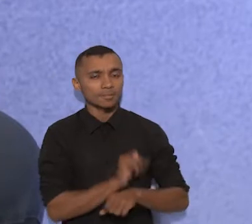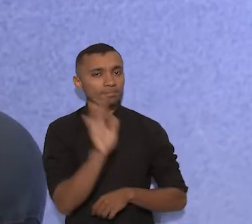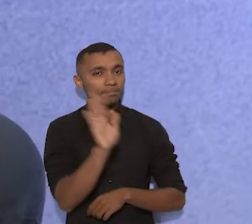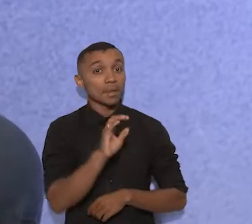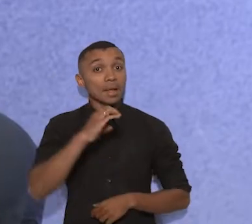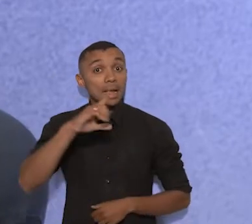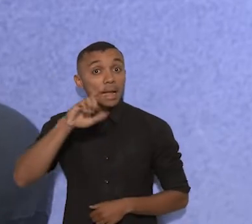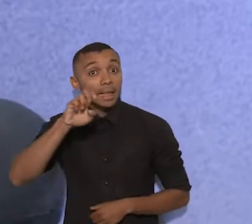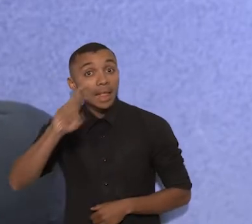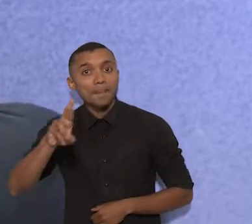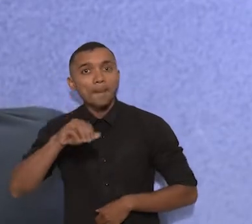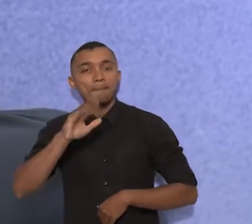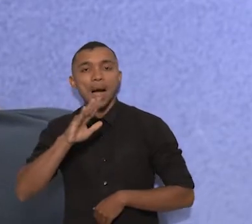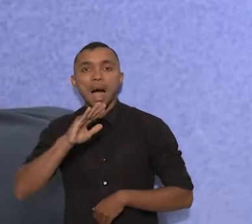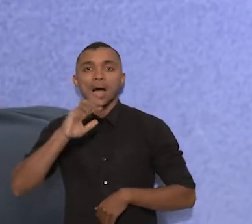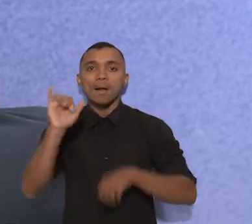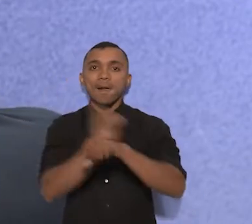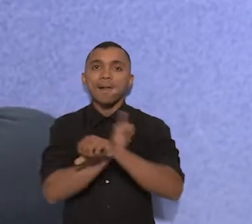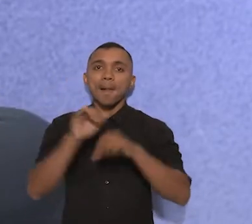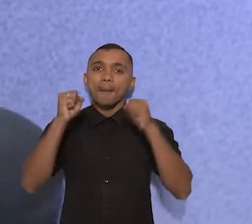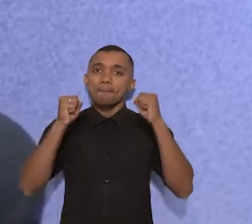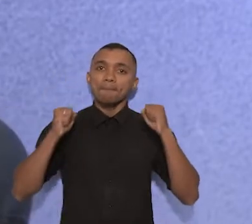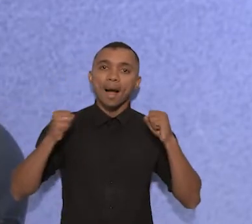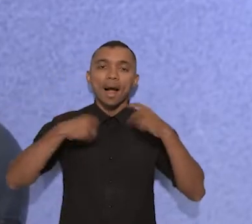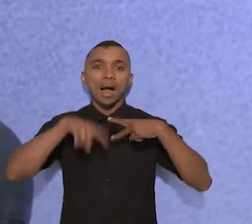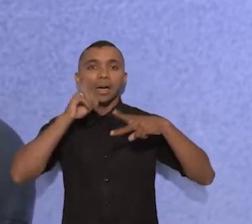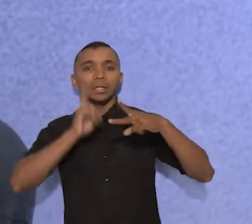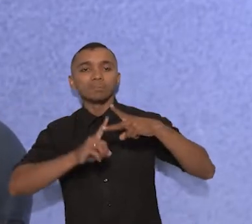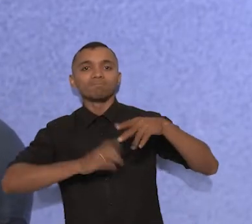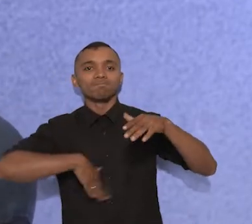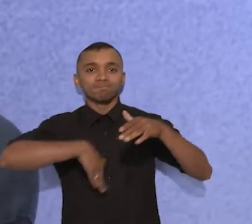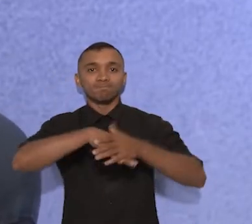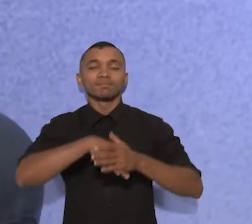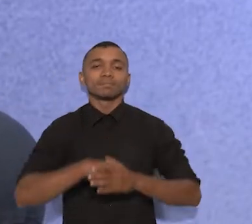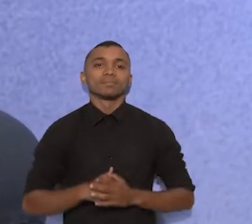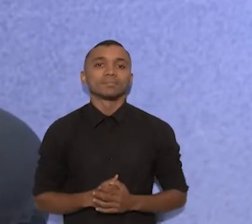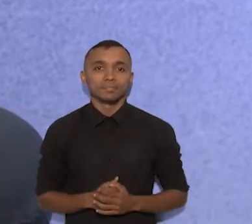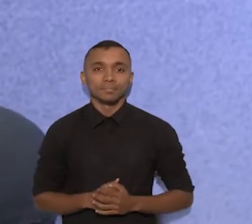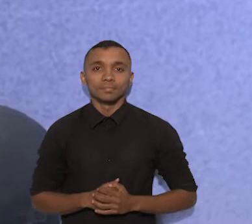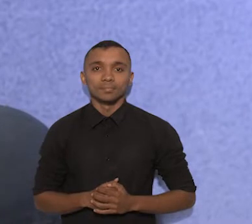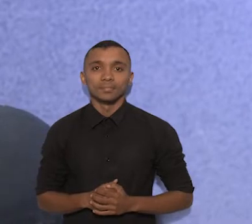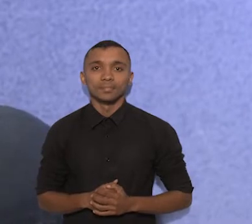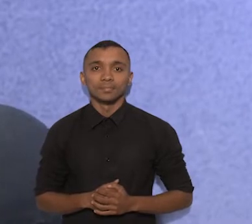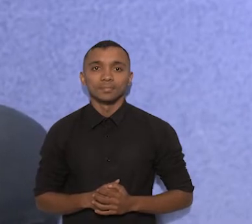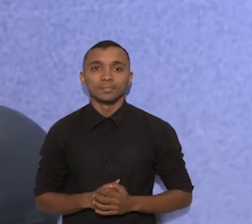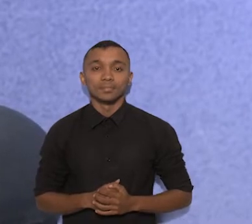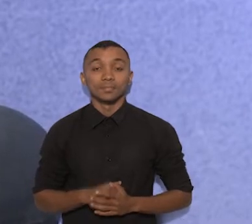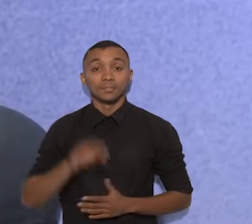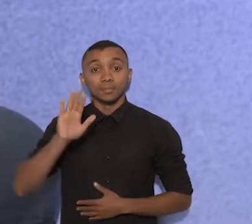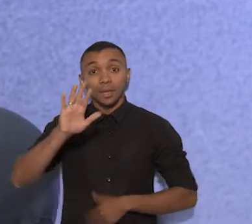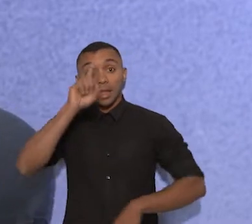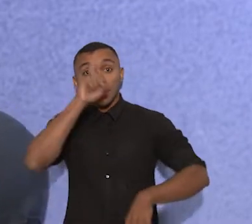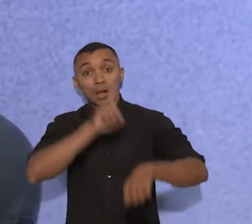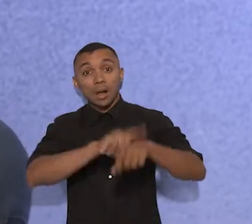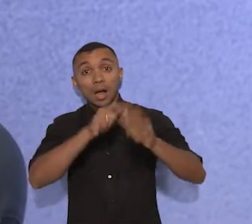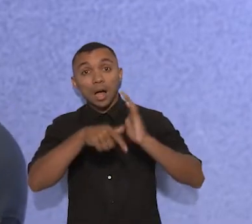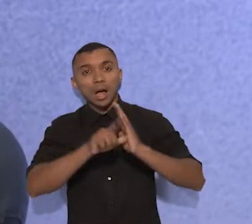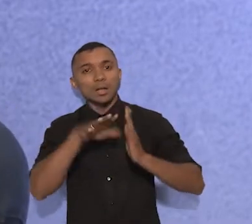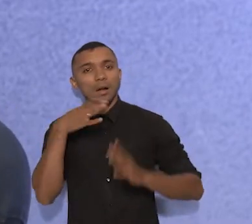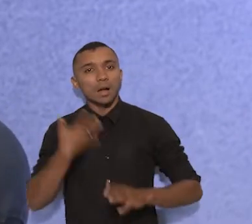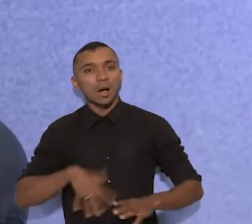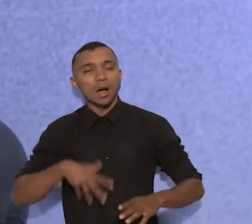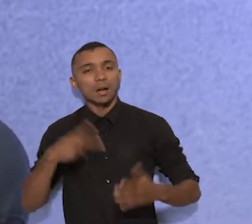mais cabeceador, é mais um homem de área. Não, mas ali ele foi um finalizador. Ele foi um cara que teve uma frieza